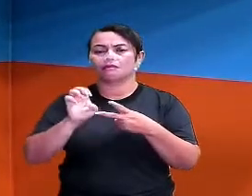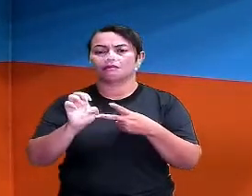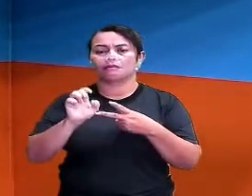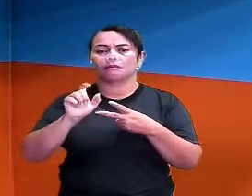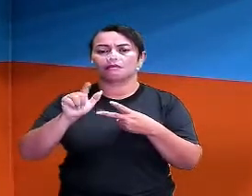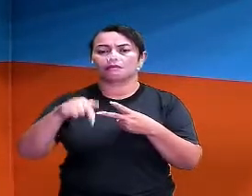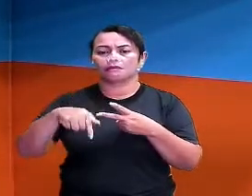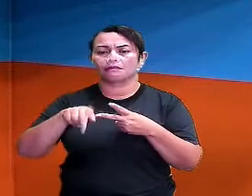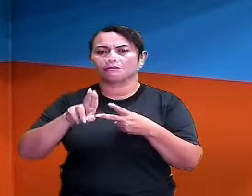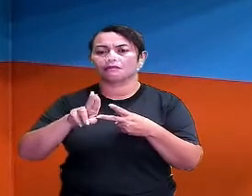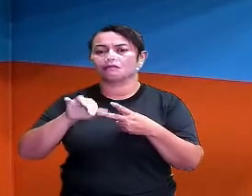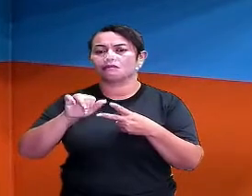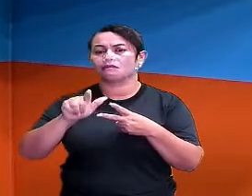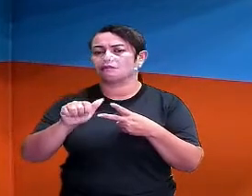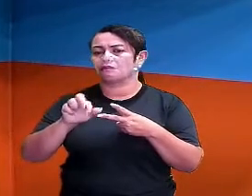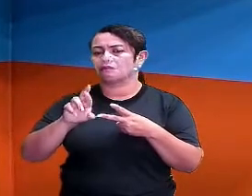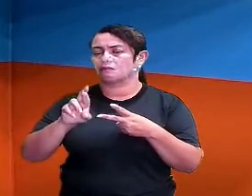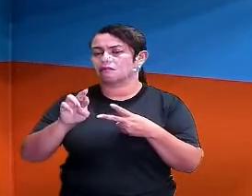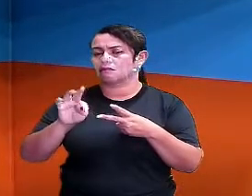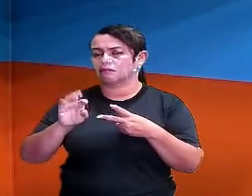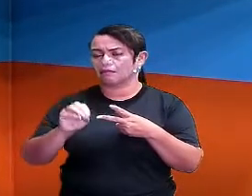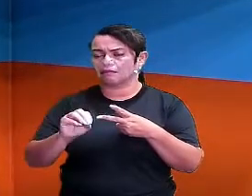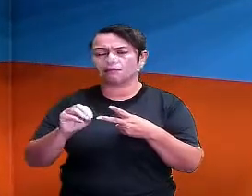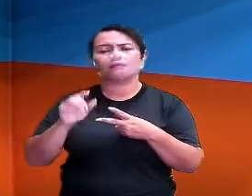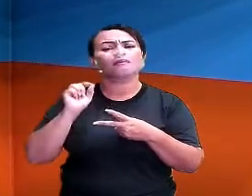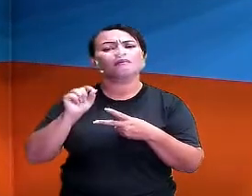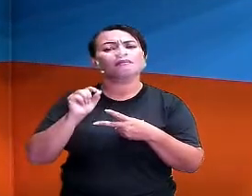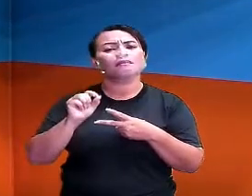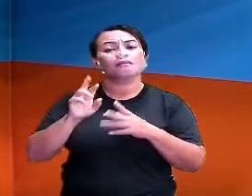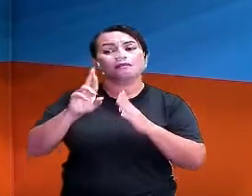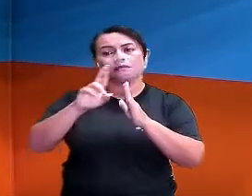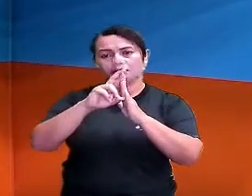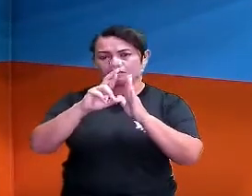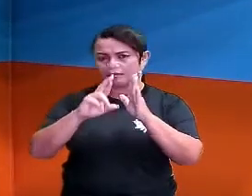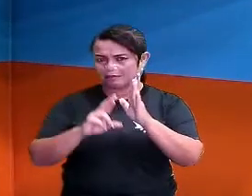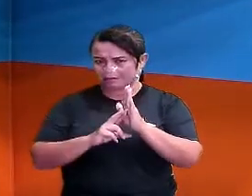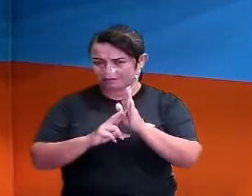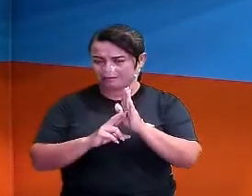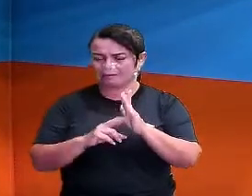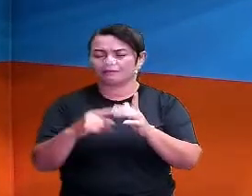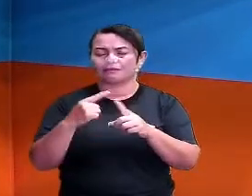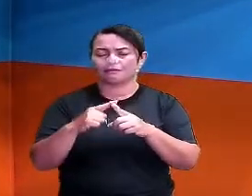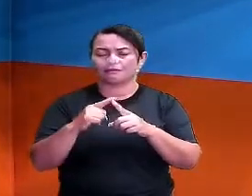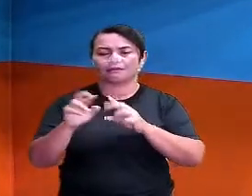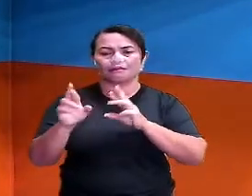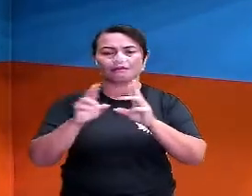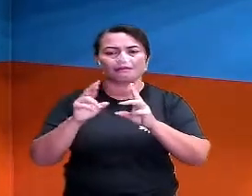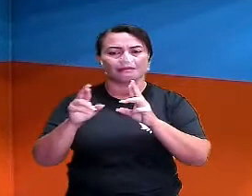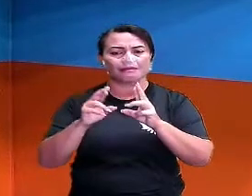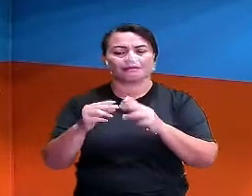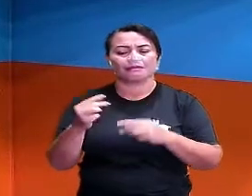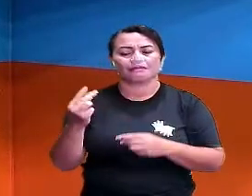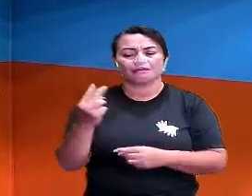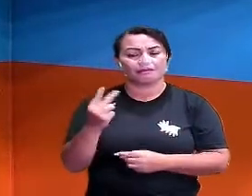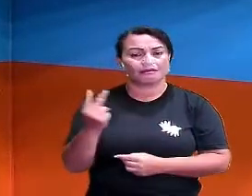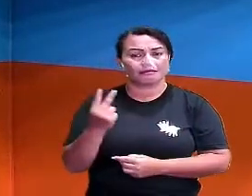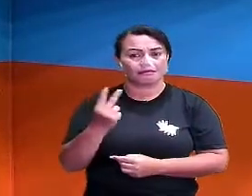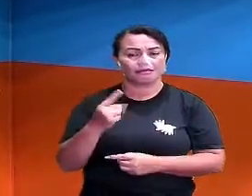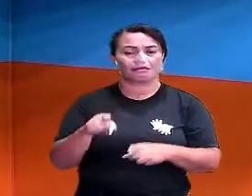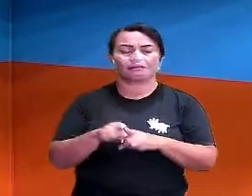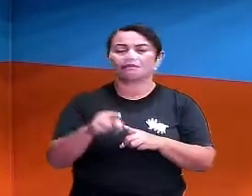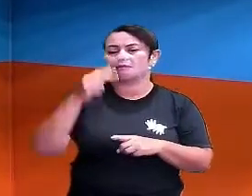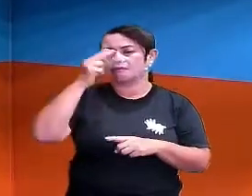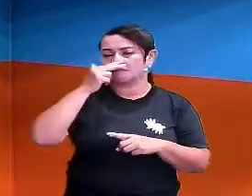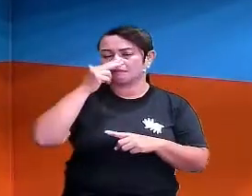Regular, né? Lembra lá da relação do polígono regular? Que eu preciso que tenha a relação de equilátero e equiângulo, né? Tem as